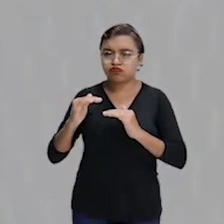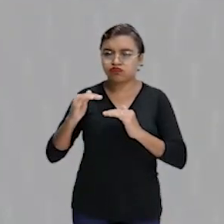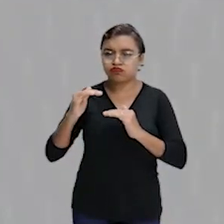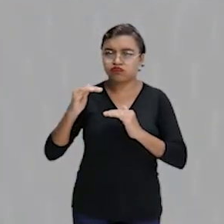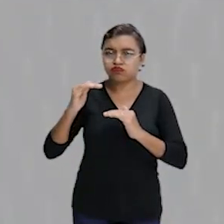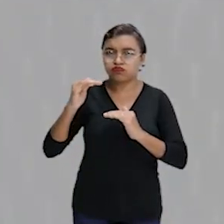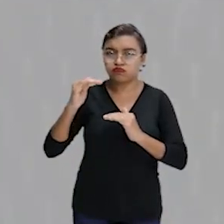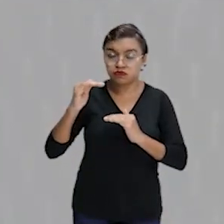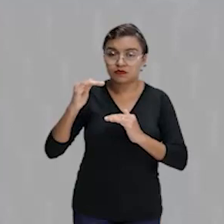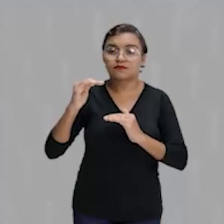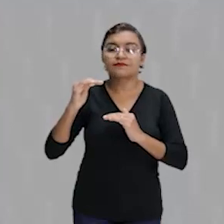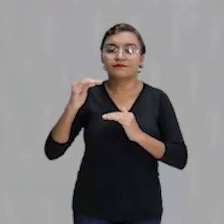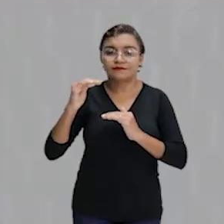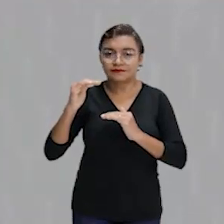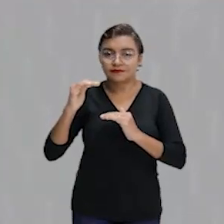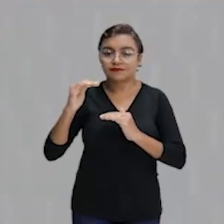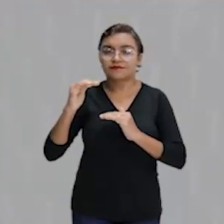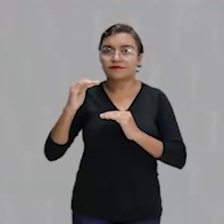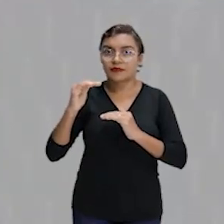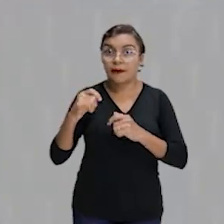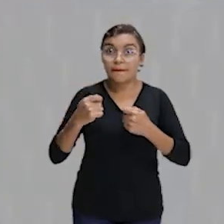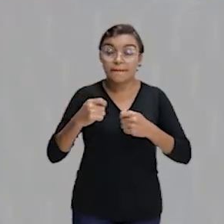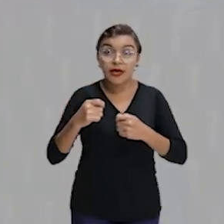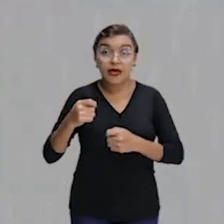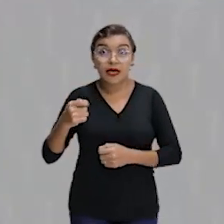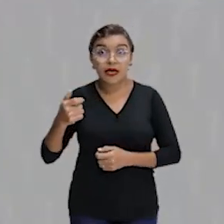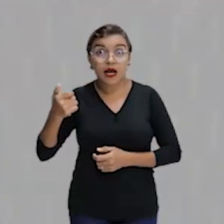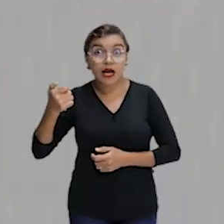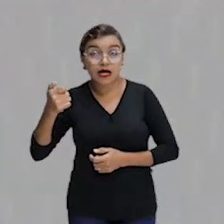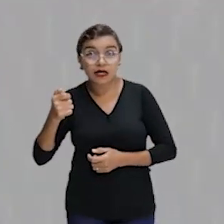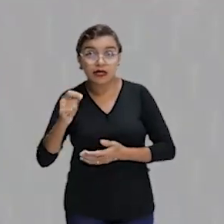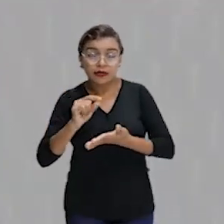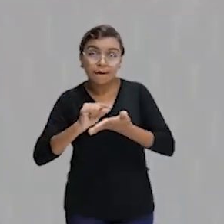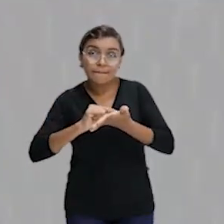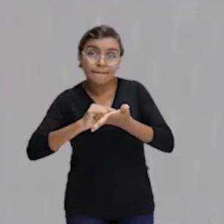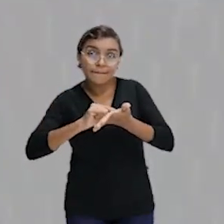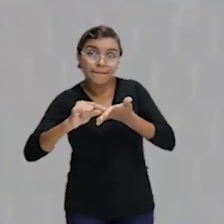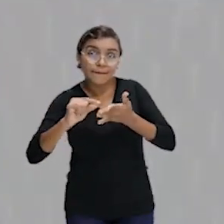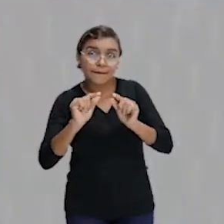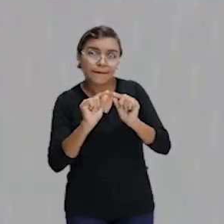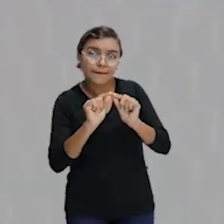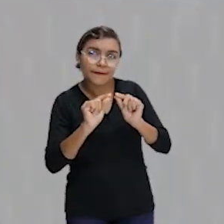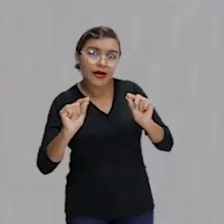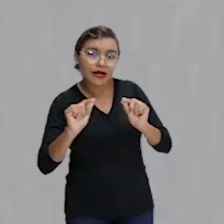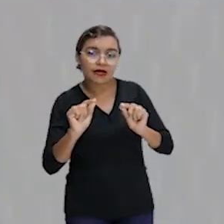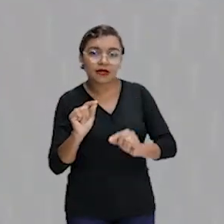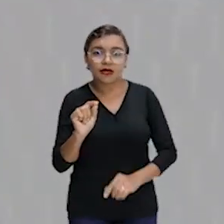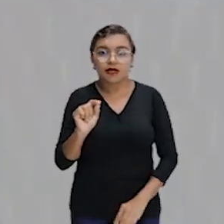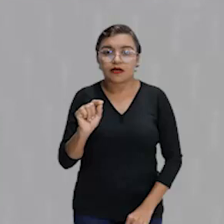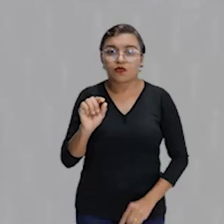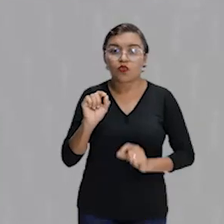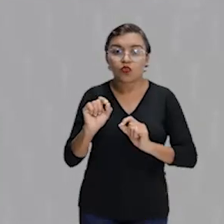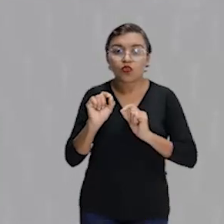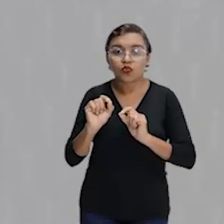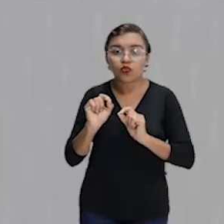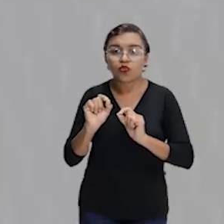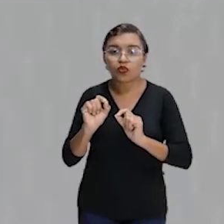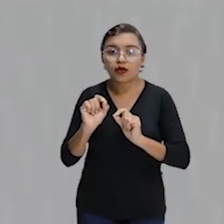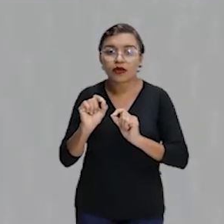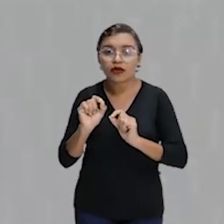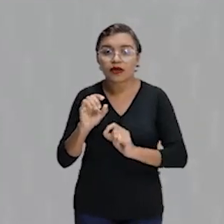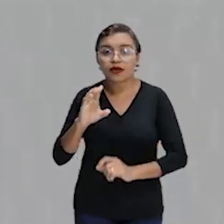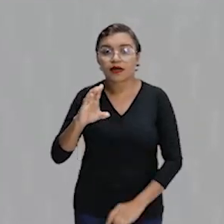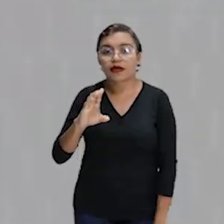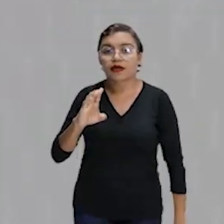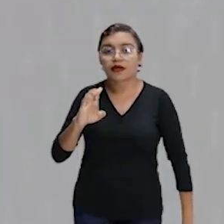aí, tá? Sublinha, marca texto, circula, sei lá, dá destaque, porque ele já está te dizendo qual é a função? Olha